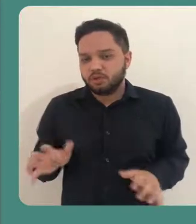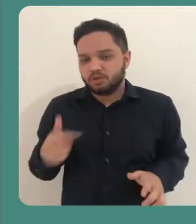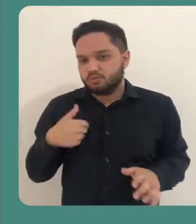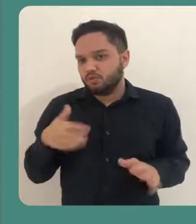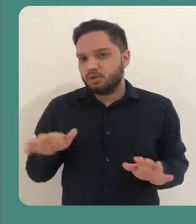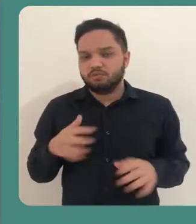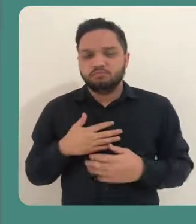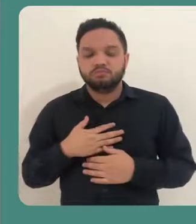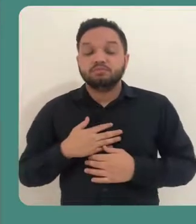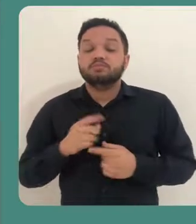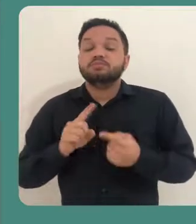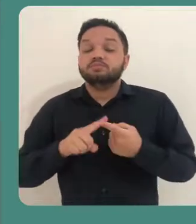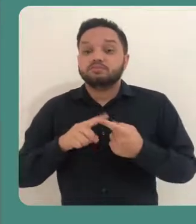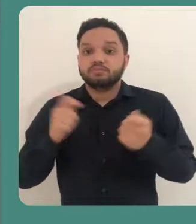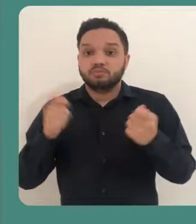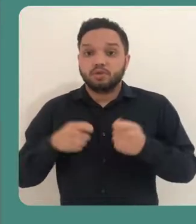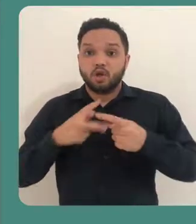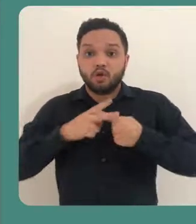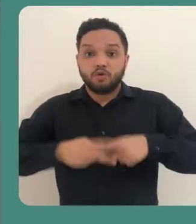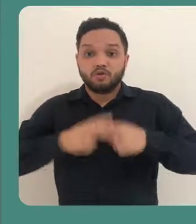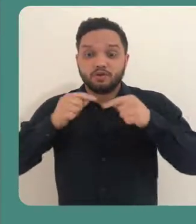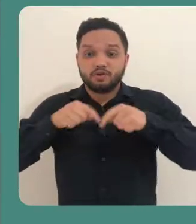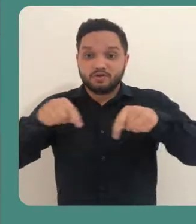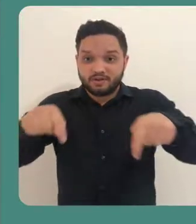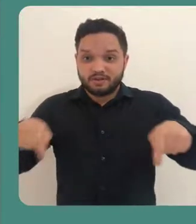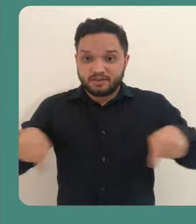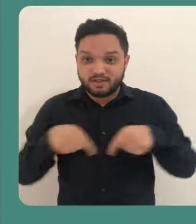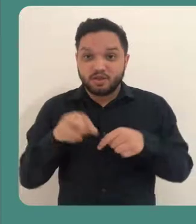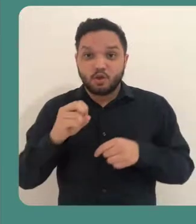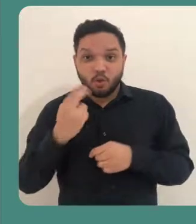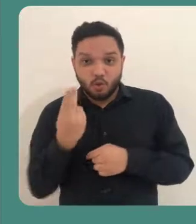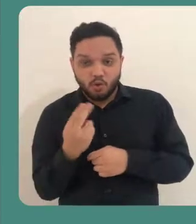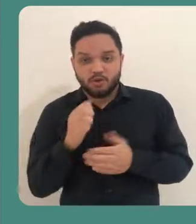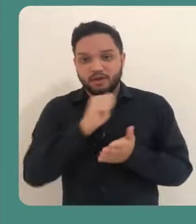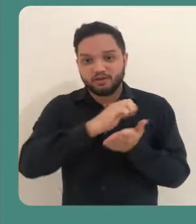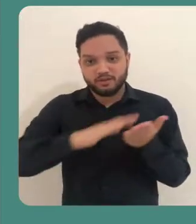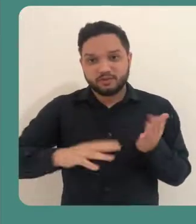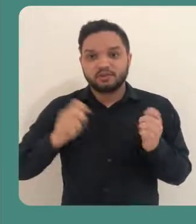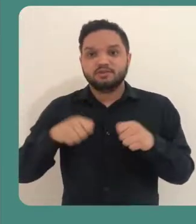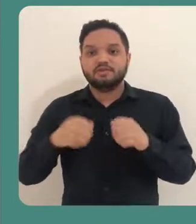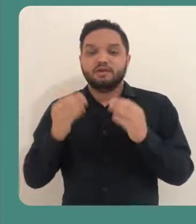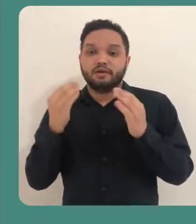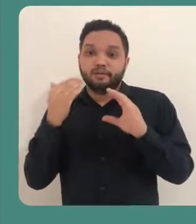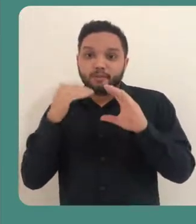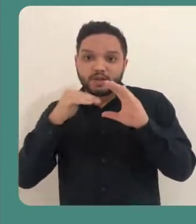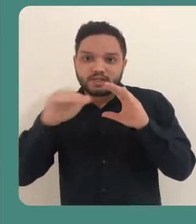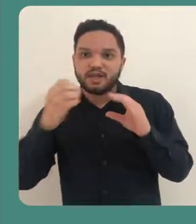configurações da sala ou atividade eu posso escrever uma mensagem de boas-vindas